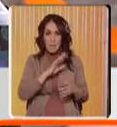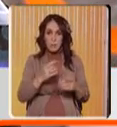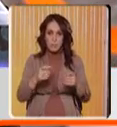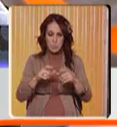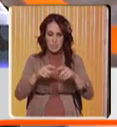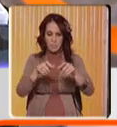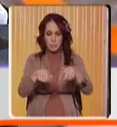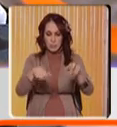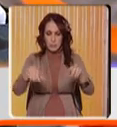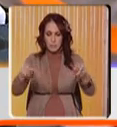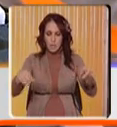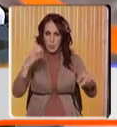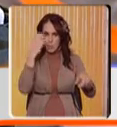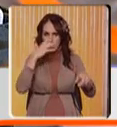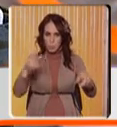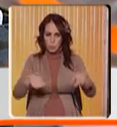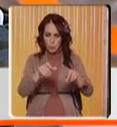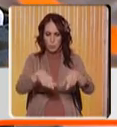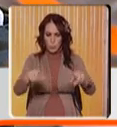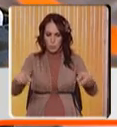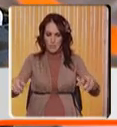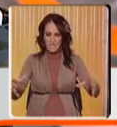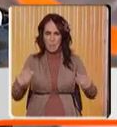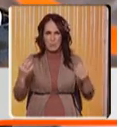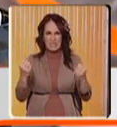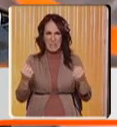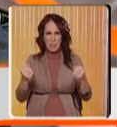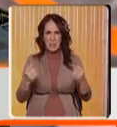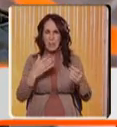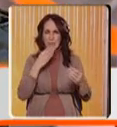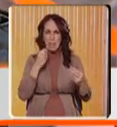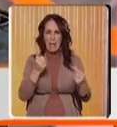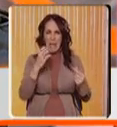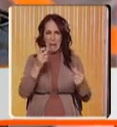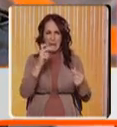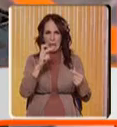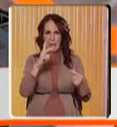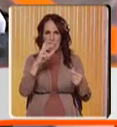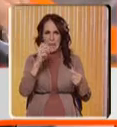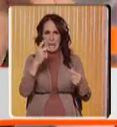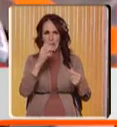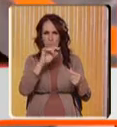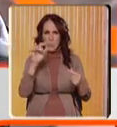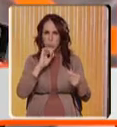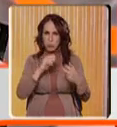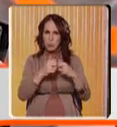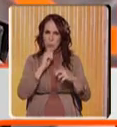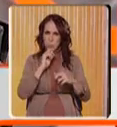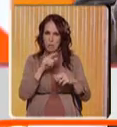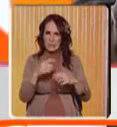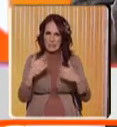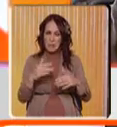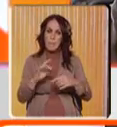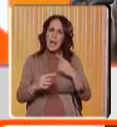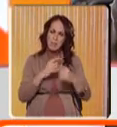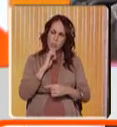porco, umas bifanas, que muitas vezes está extremamente queimado e sabe mesmo a carvão, aí já temos o problema. Mas podemos fazer um churrasco de